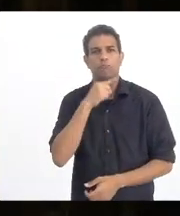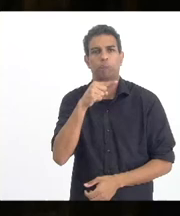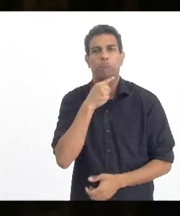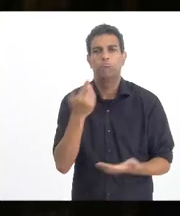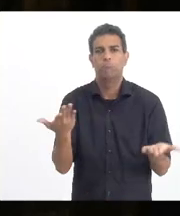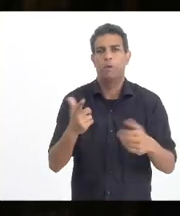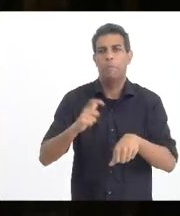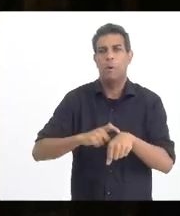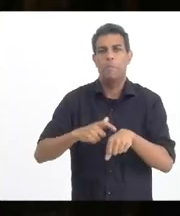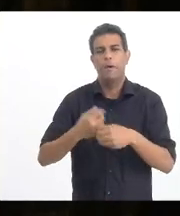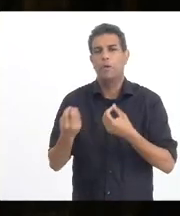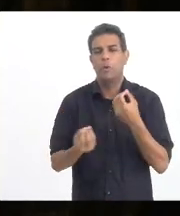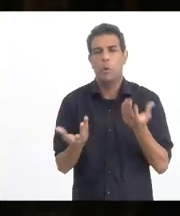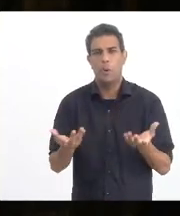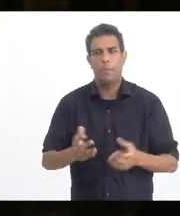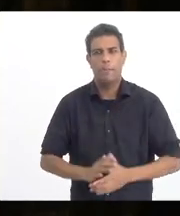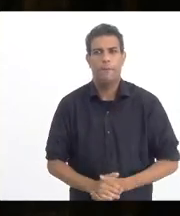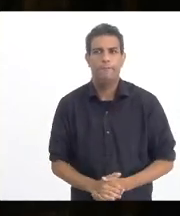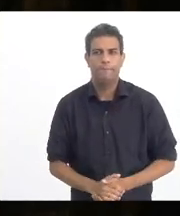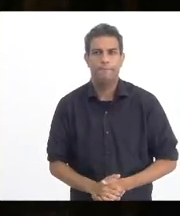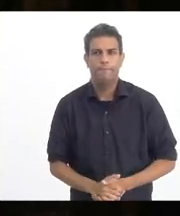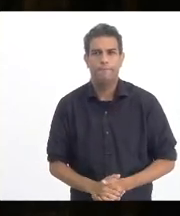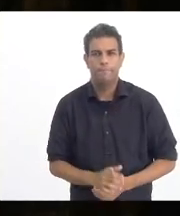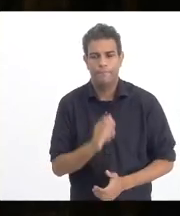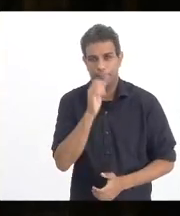agora. Entendeu?